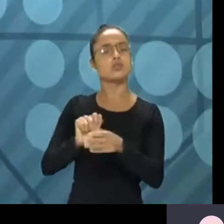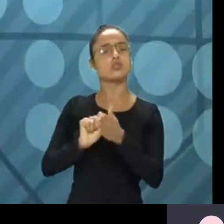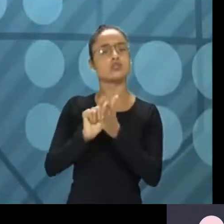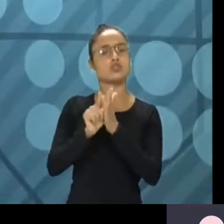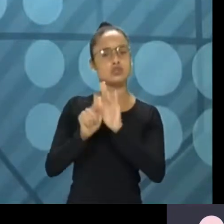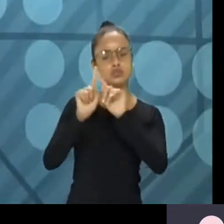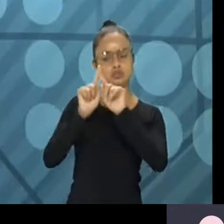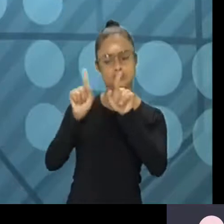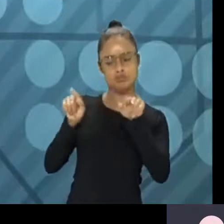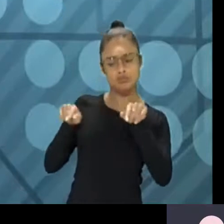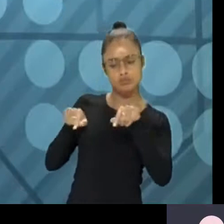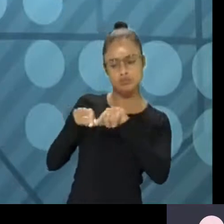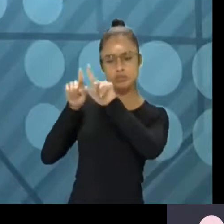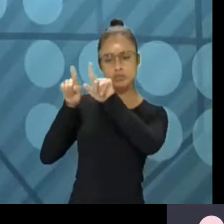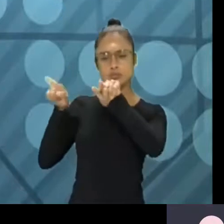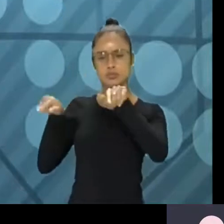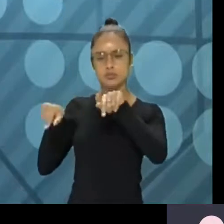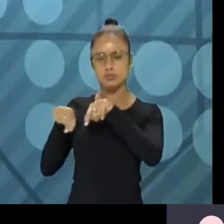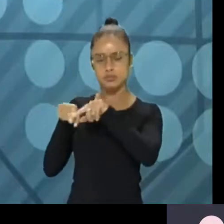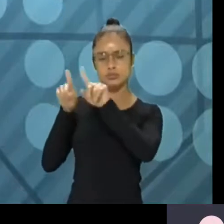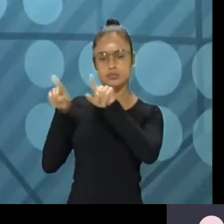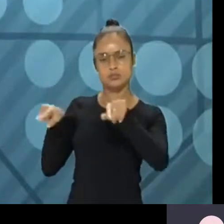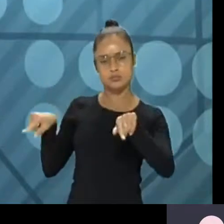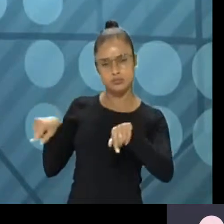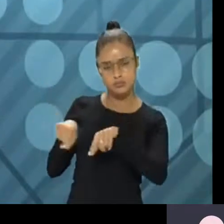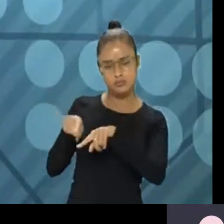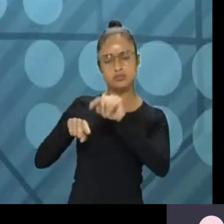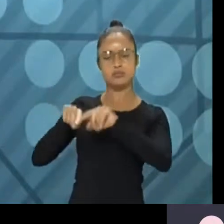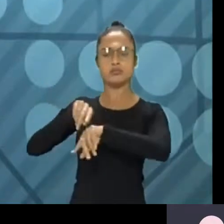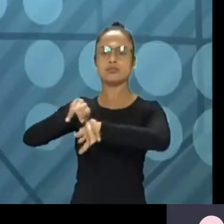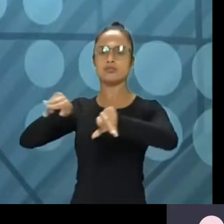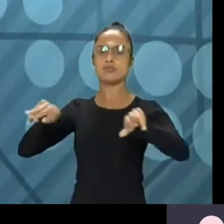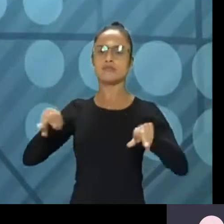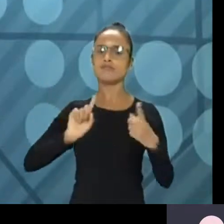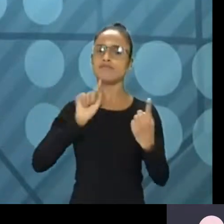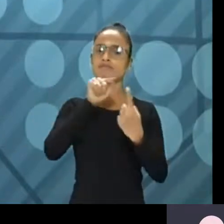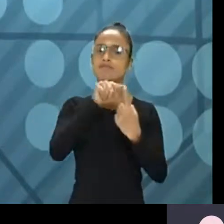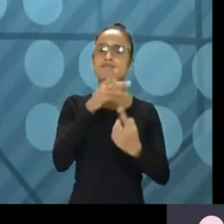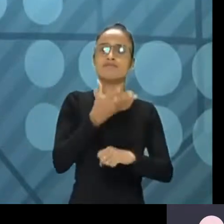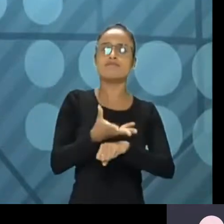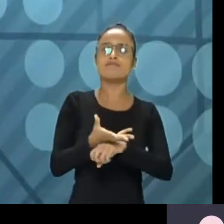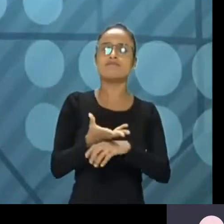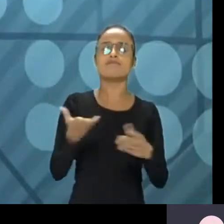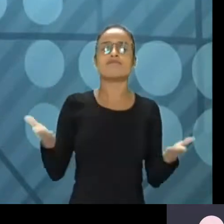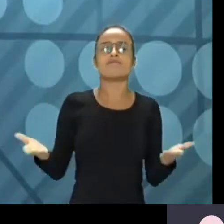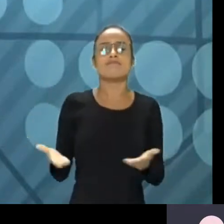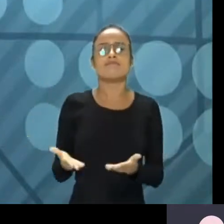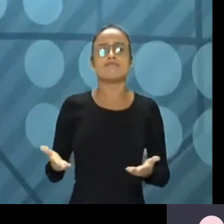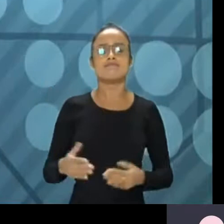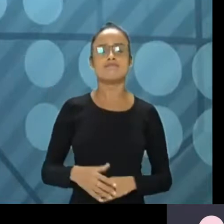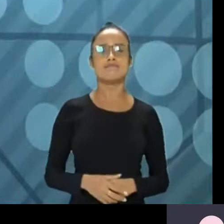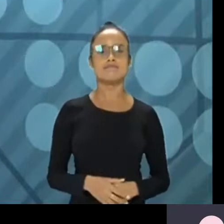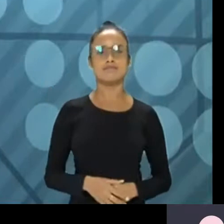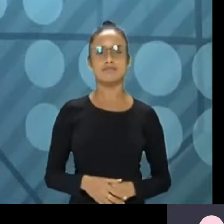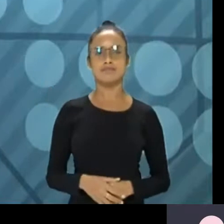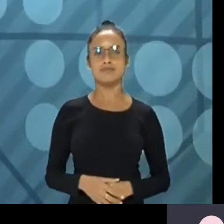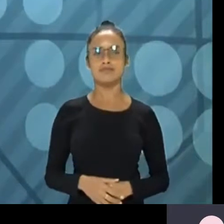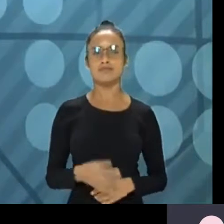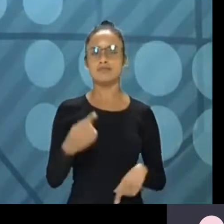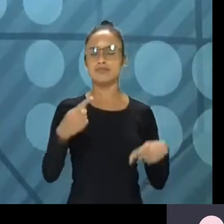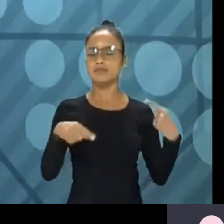isso dentro da arquitetura, que é o objetivo dessa disciplina. E para iniciarmos, nós vamos então tratar